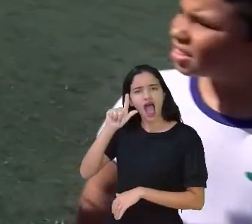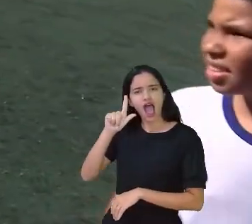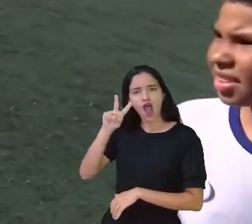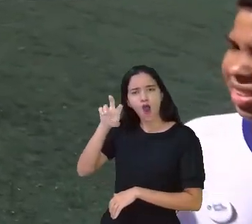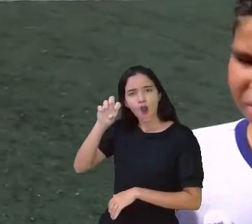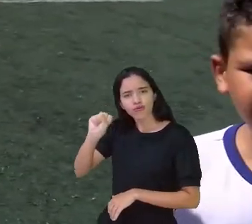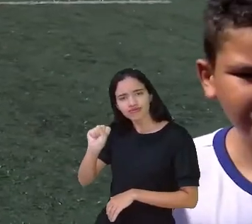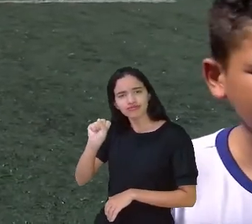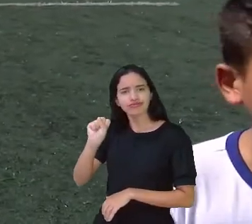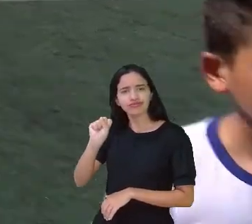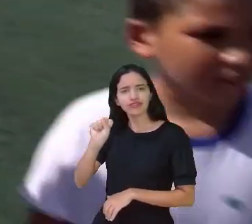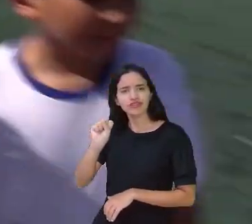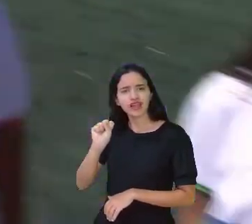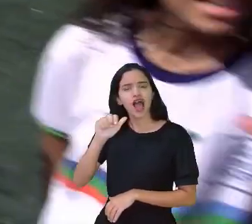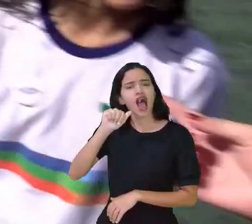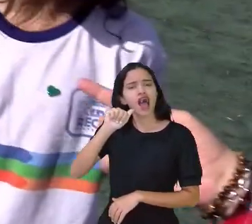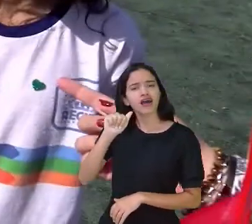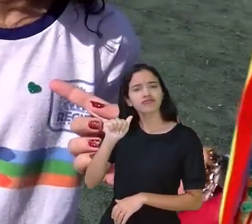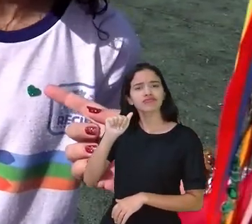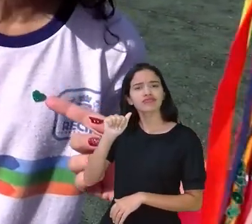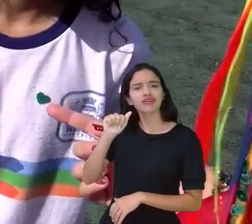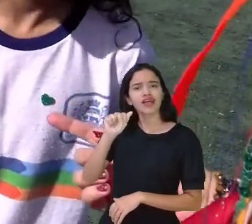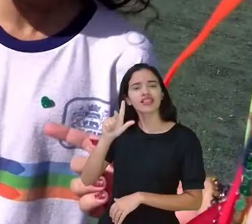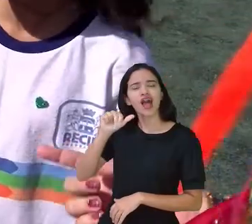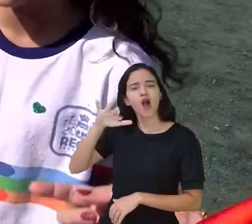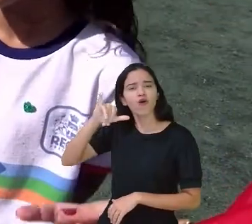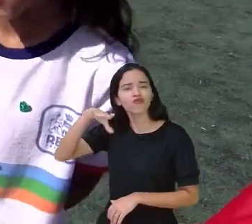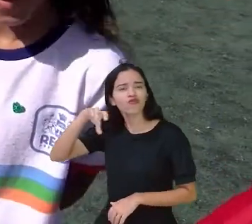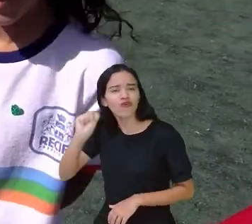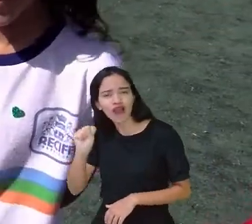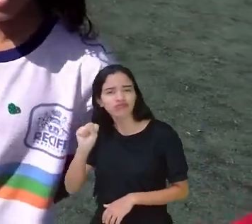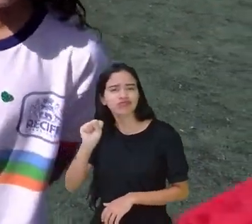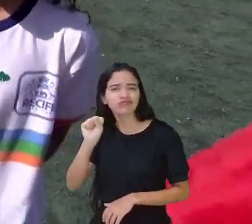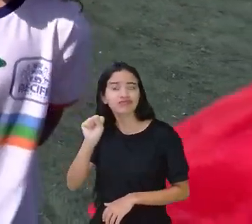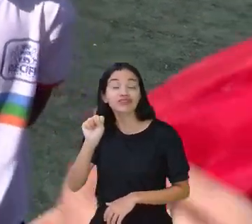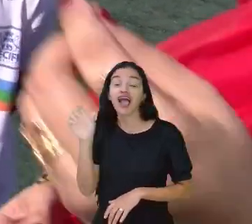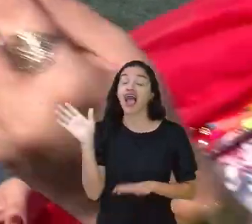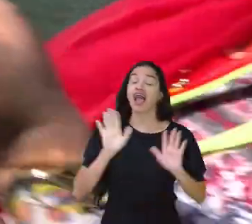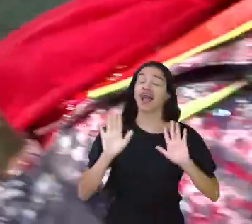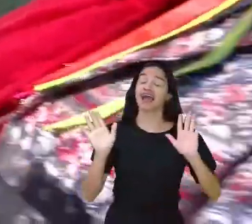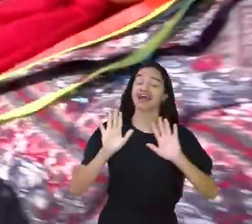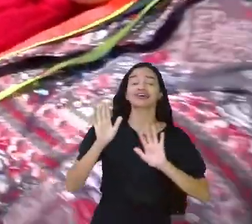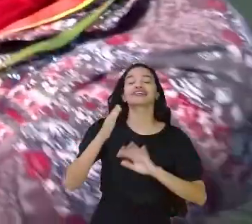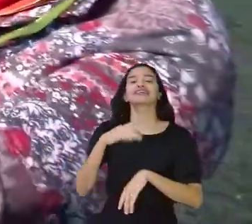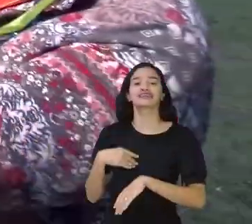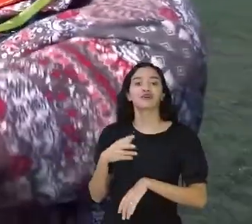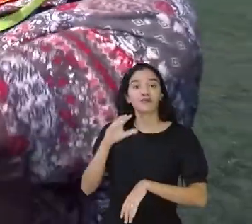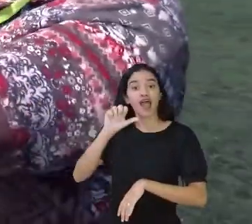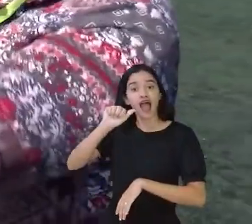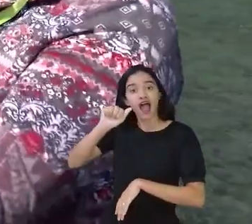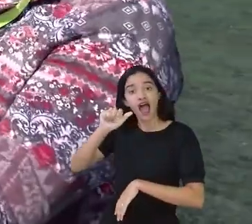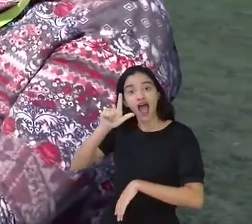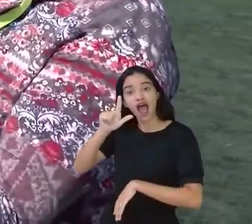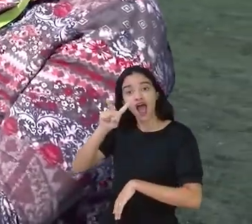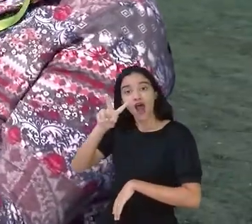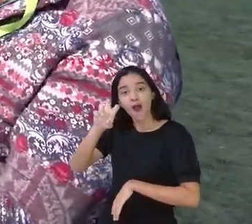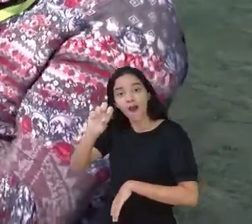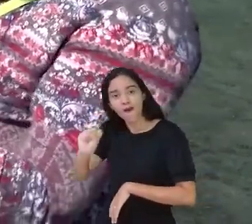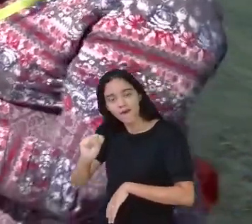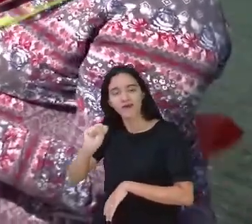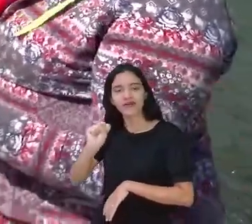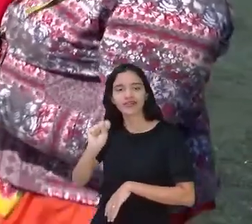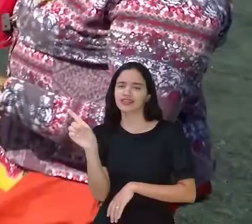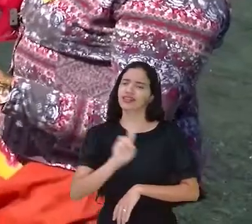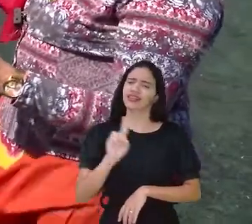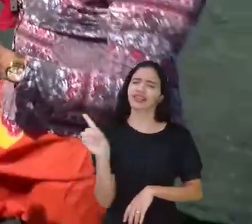Alves. Álvares. É de Pedro Álvares Cabral. Alves. Alves. Alves. Alves. Não é Álvares não, menina. É,